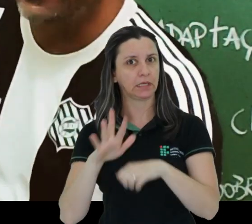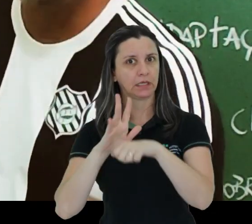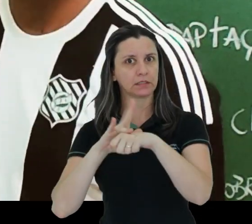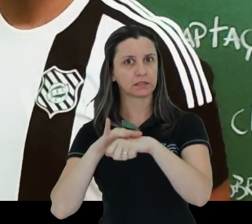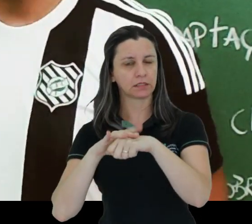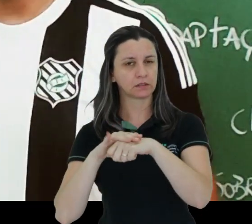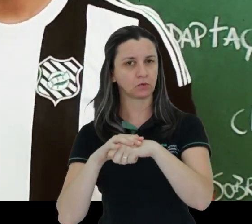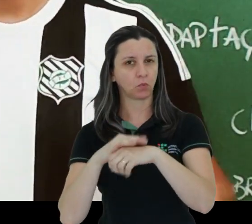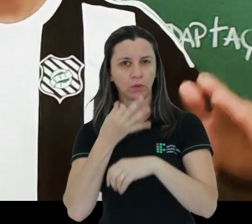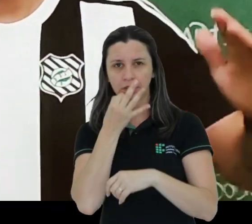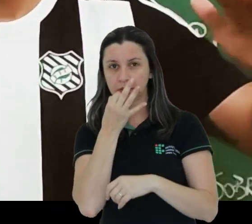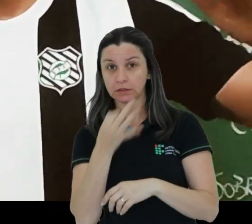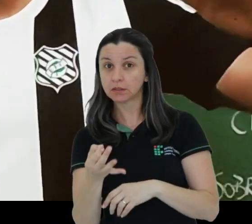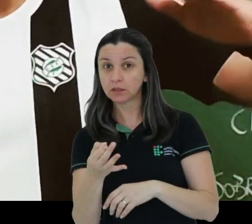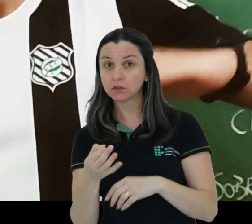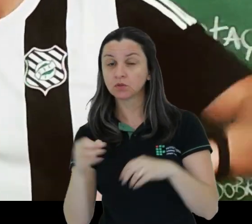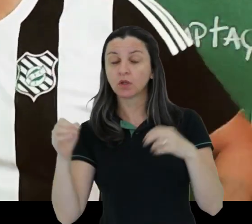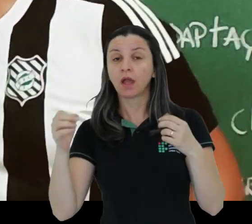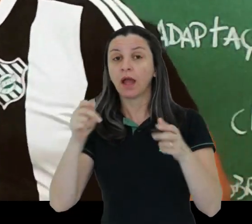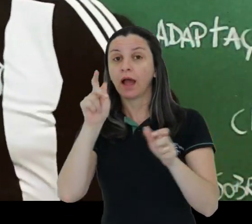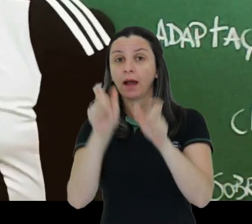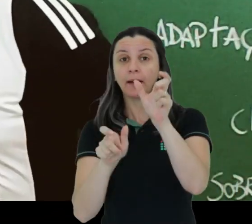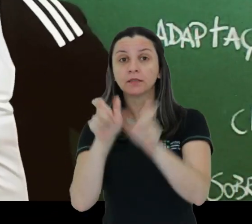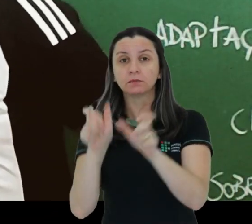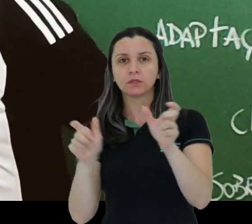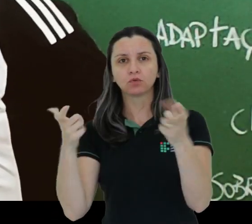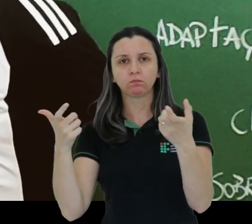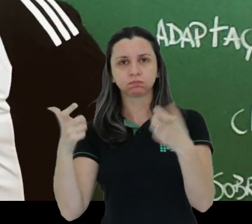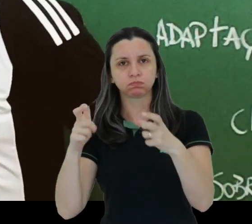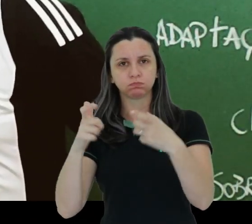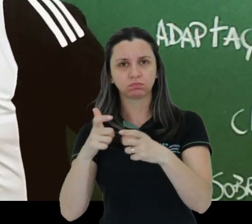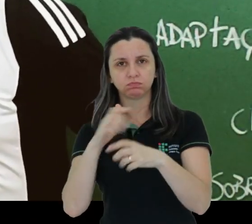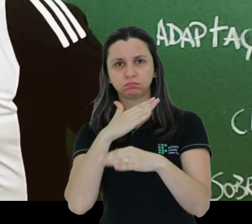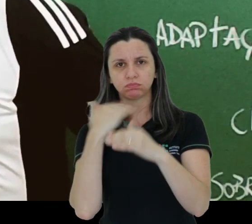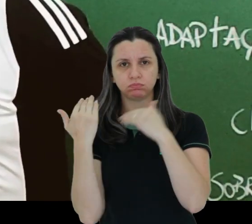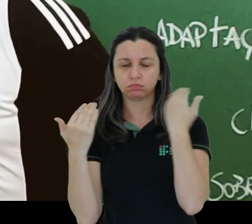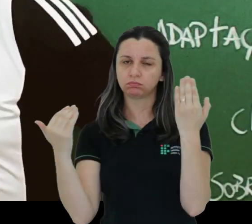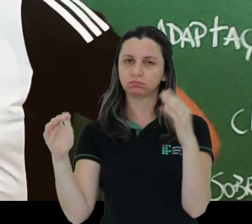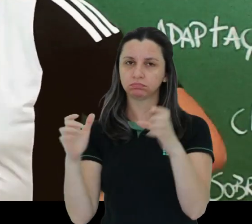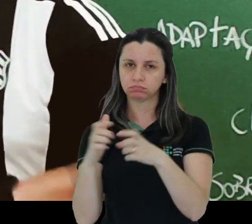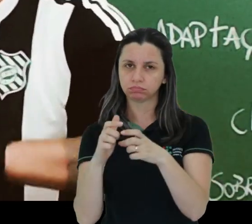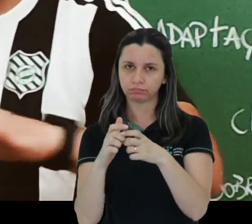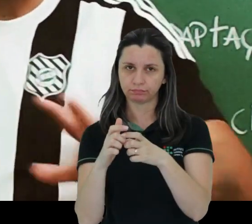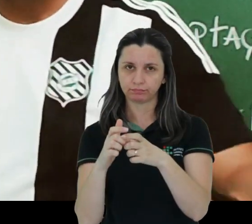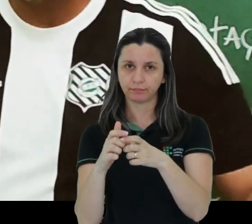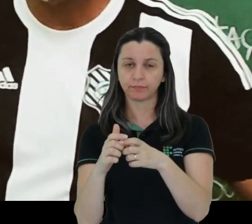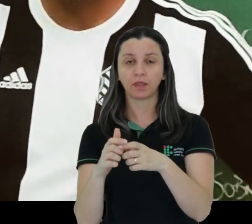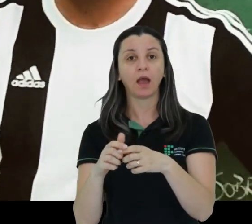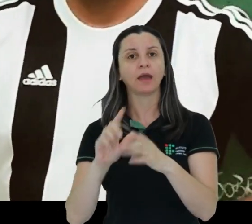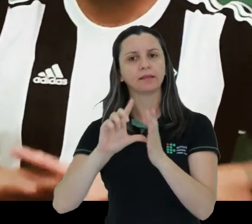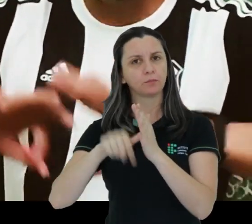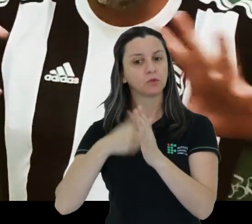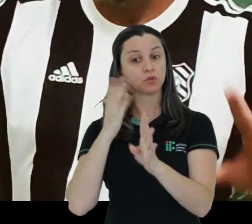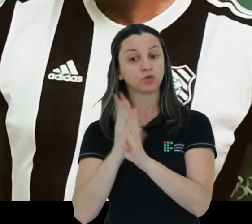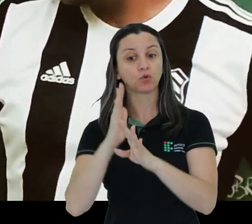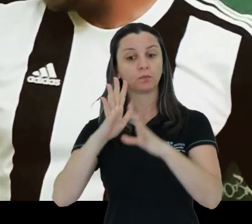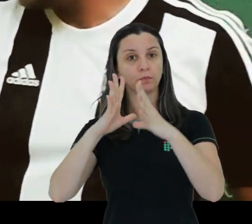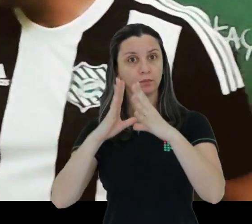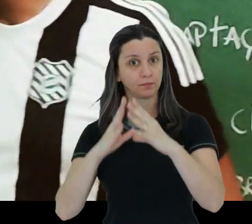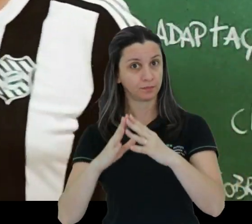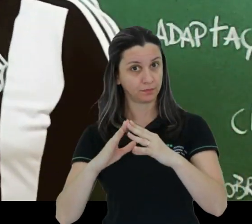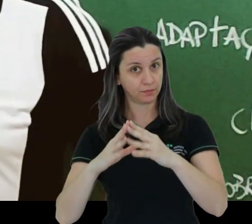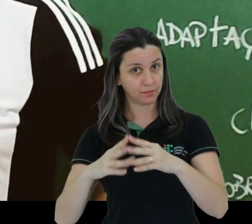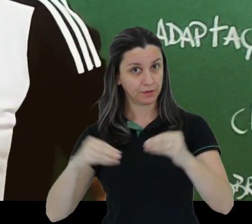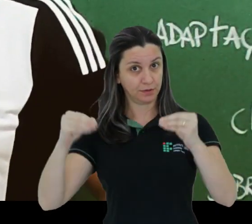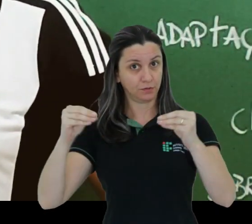peste negra, nós temos aí uma diminuição da população. Depois descobrem a cura, E